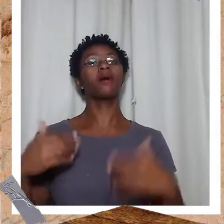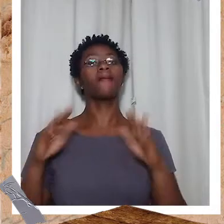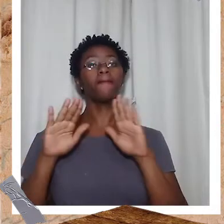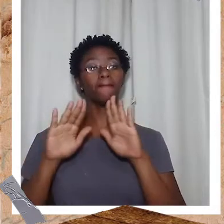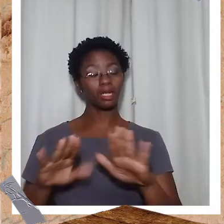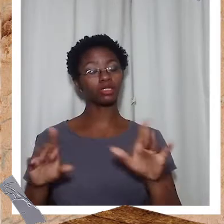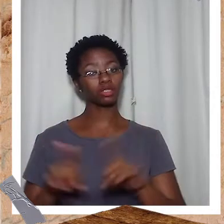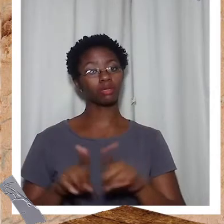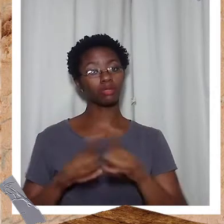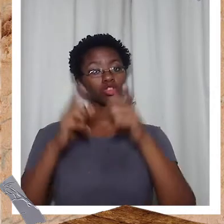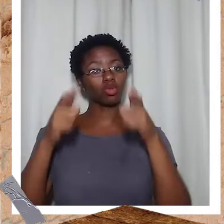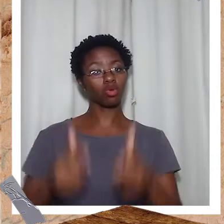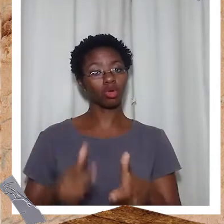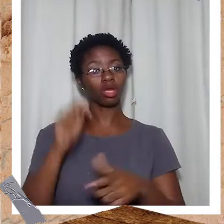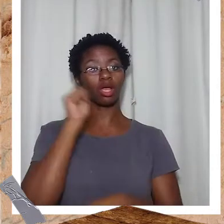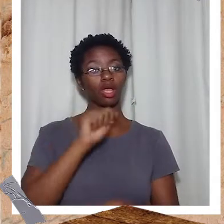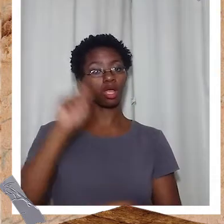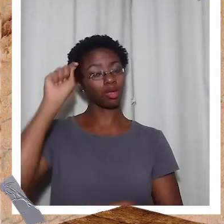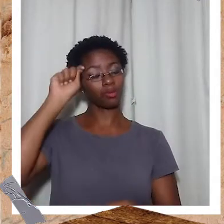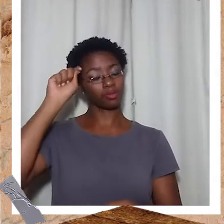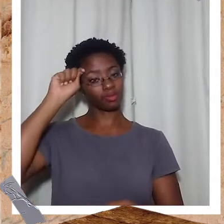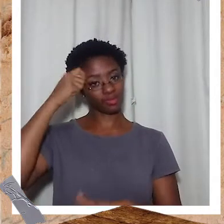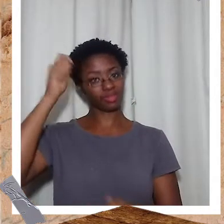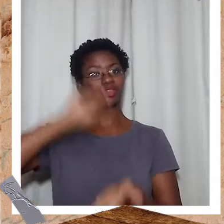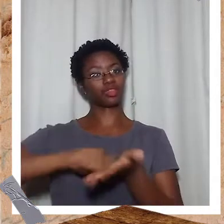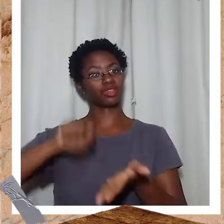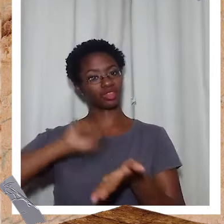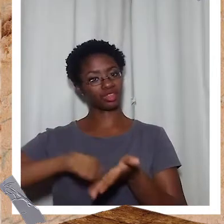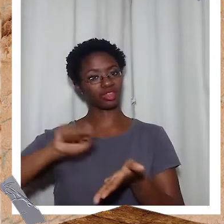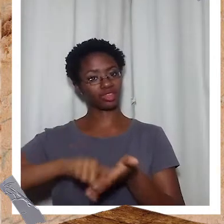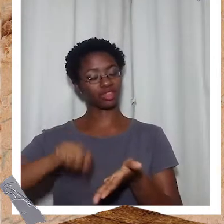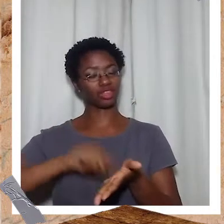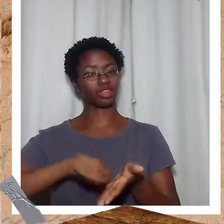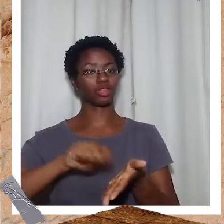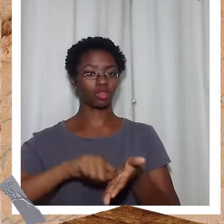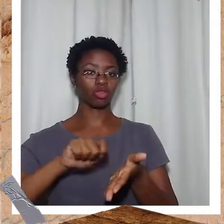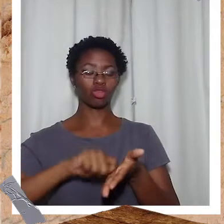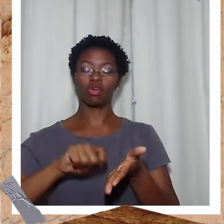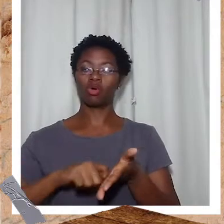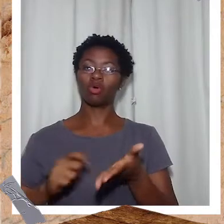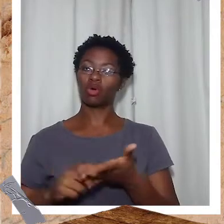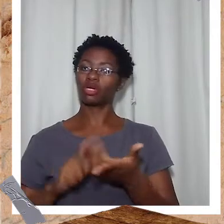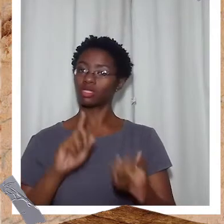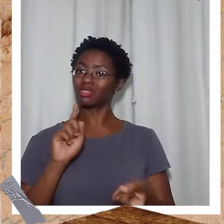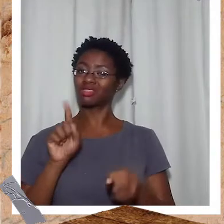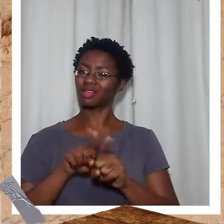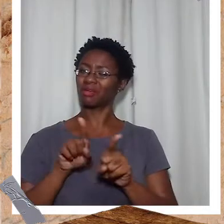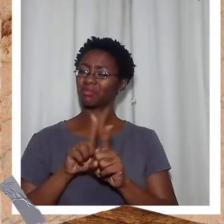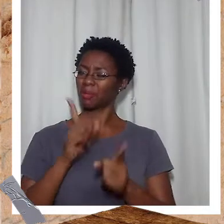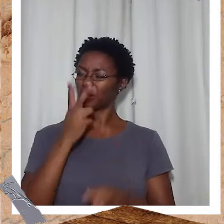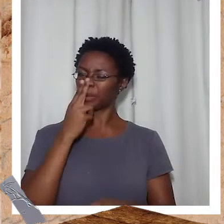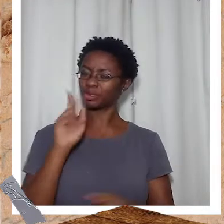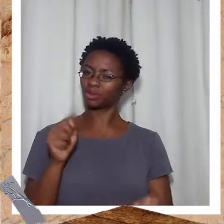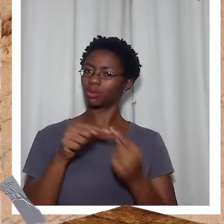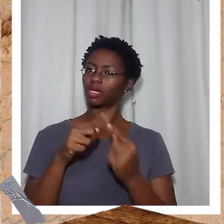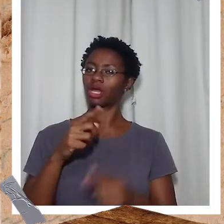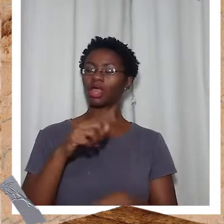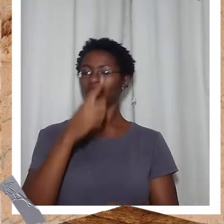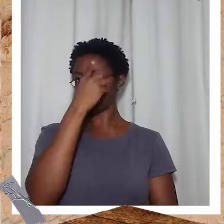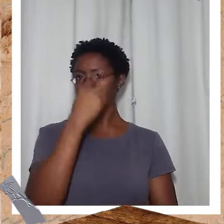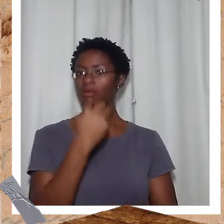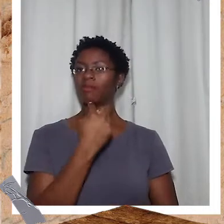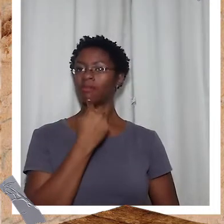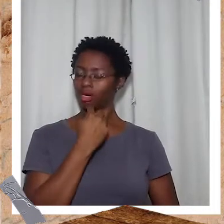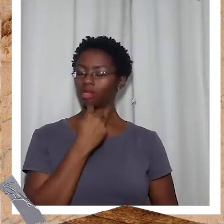uma escritora negra, de certa maneira, sublinhada por uma imagem, que é justamente a